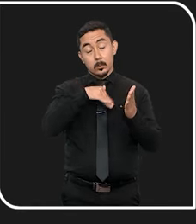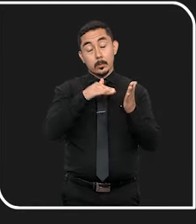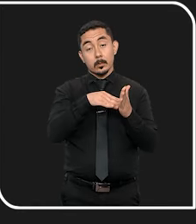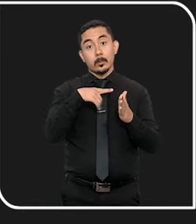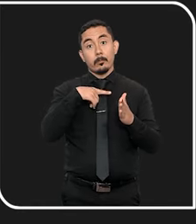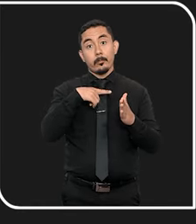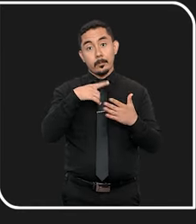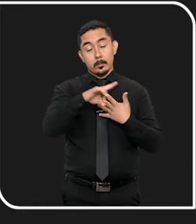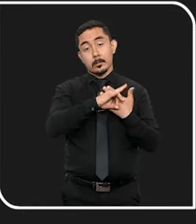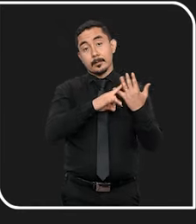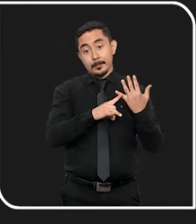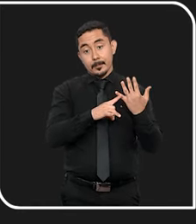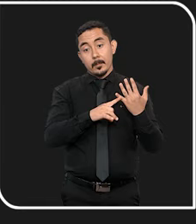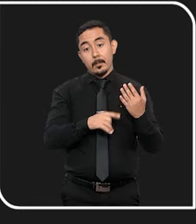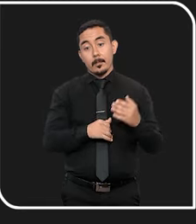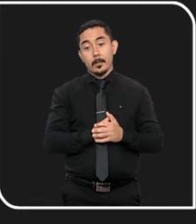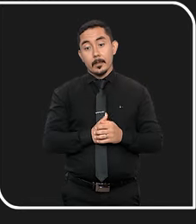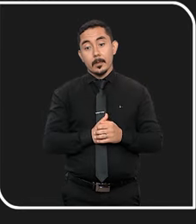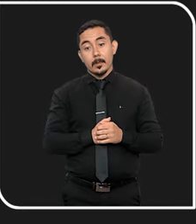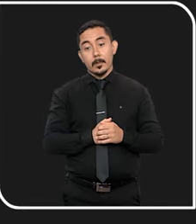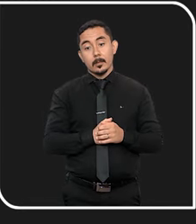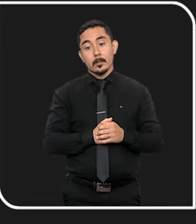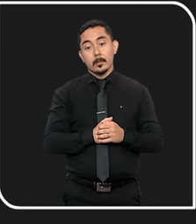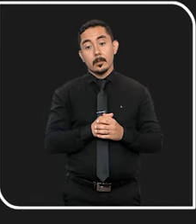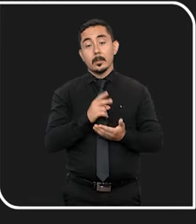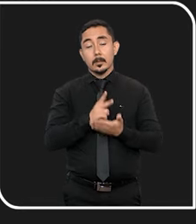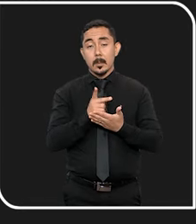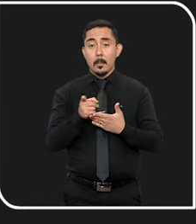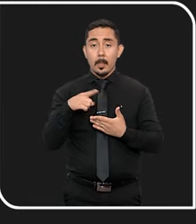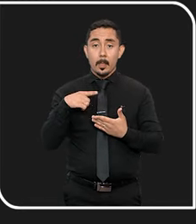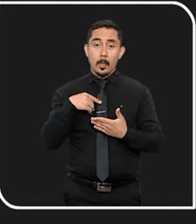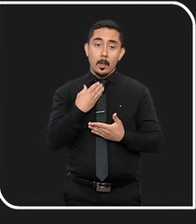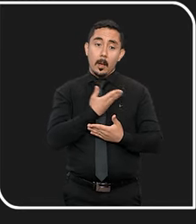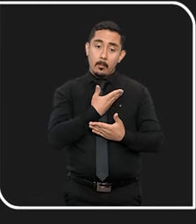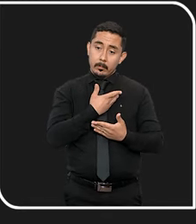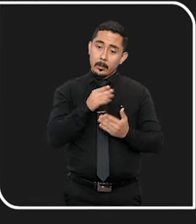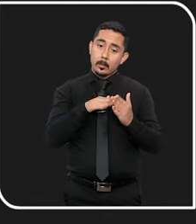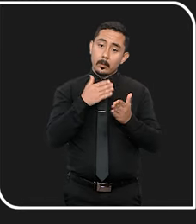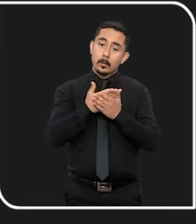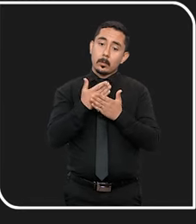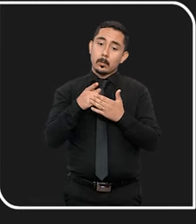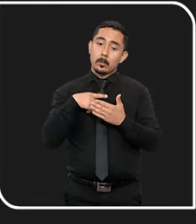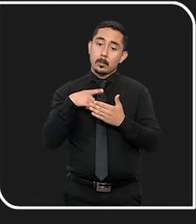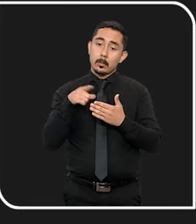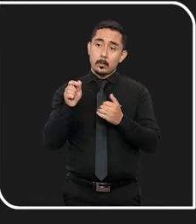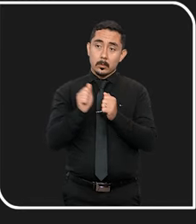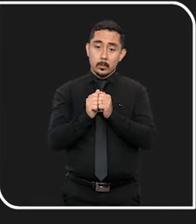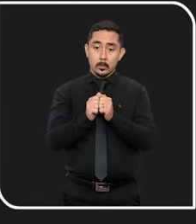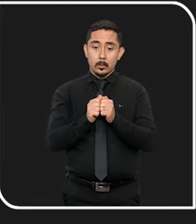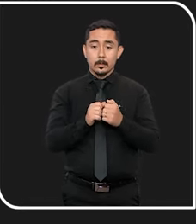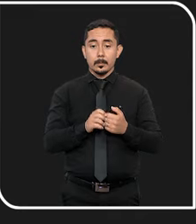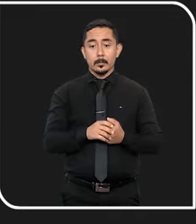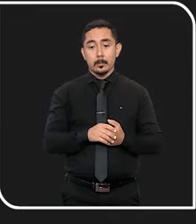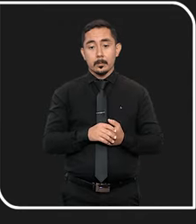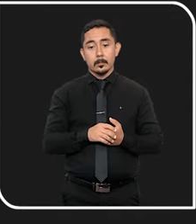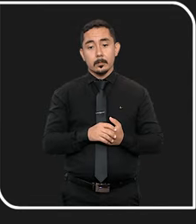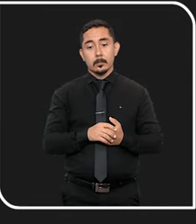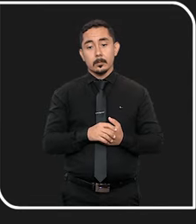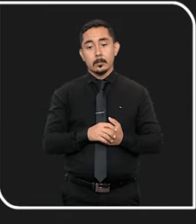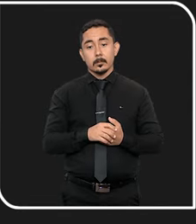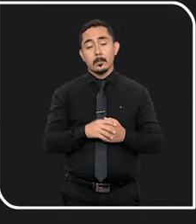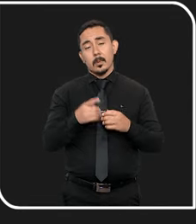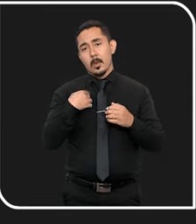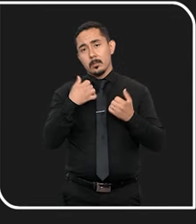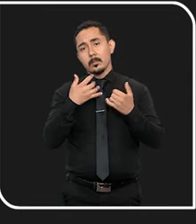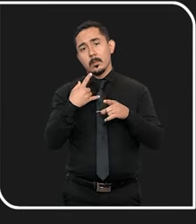historinhas tem pessoas com deficiência então assim ele sempre tem amiguinho também na escola com deficiência na salinha dele